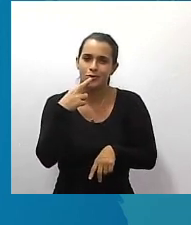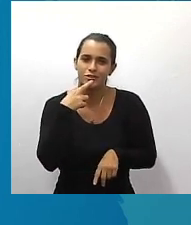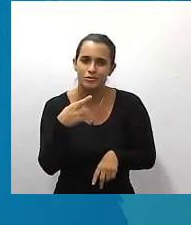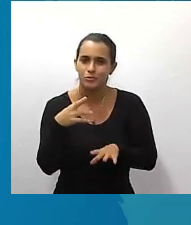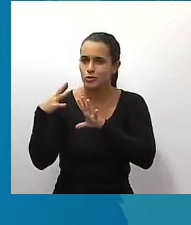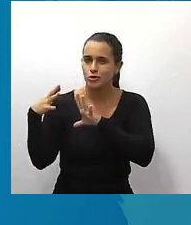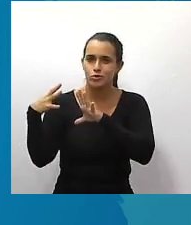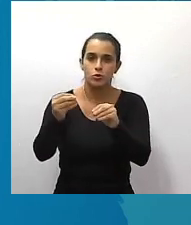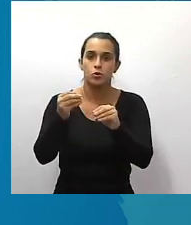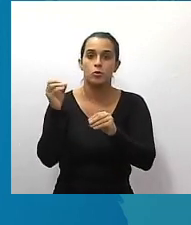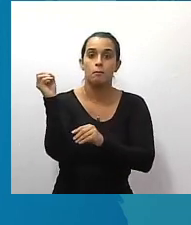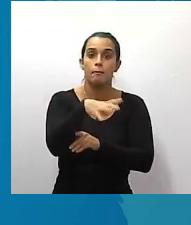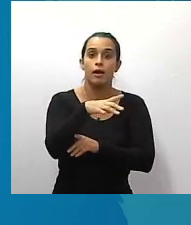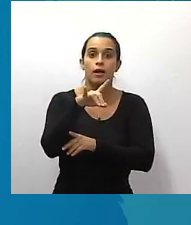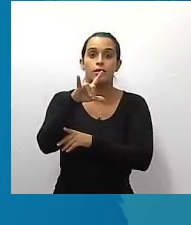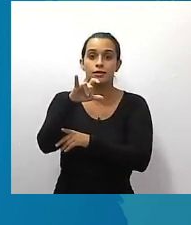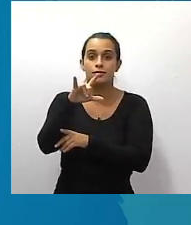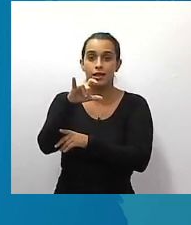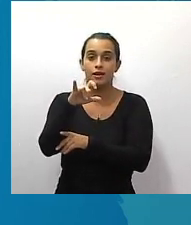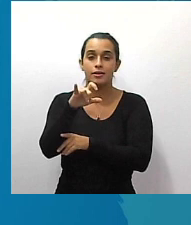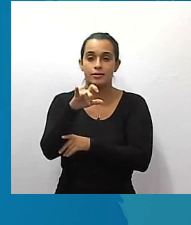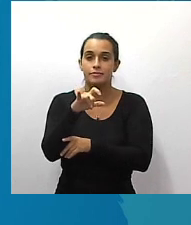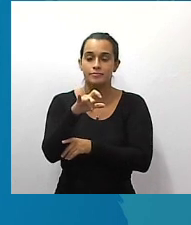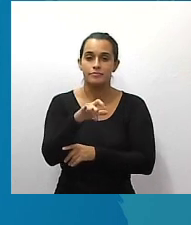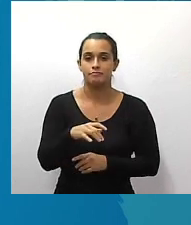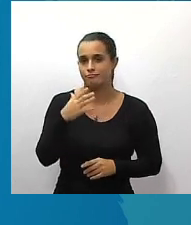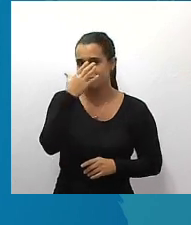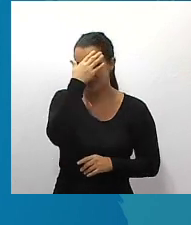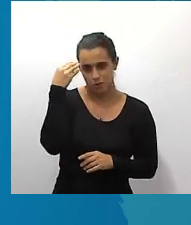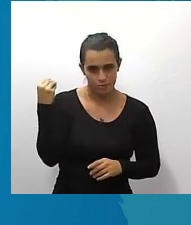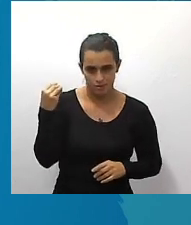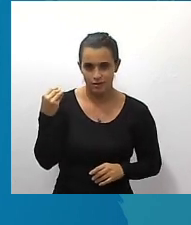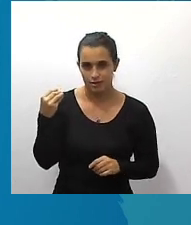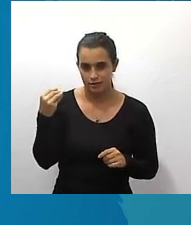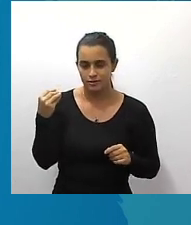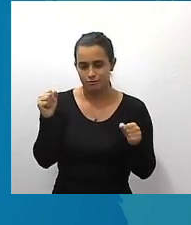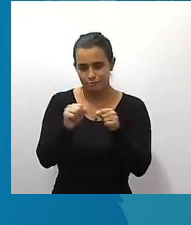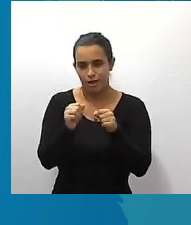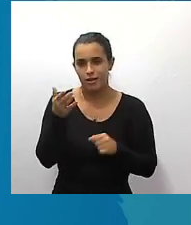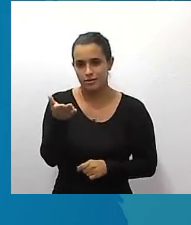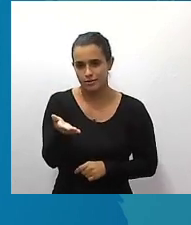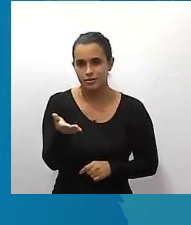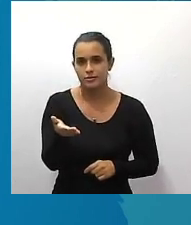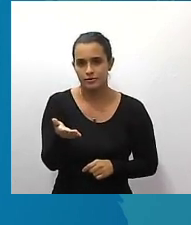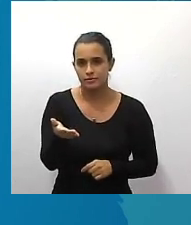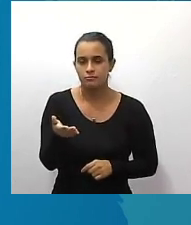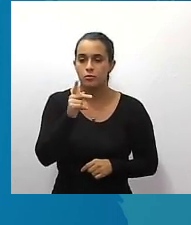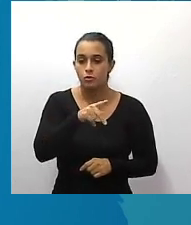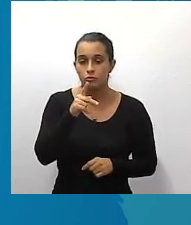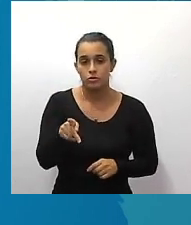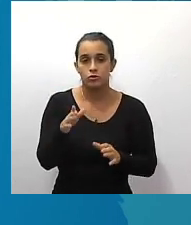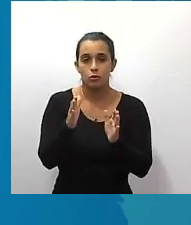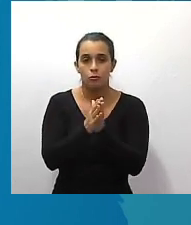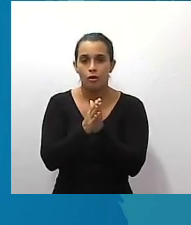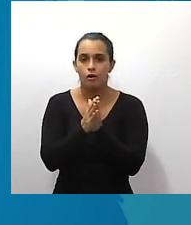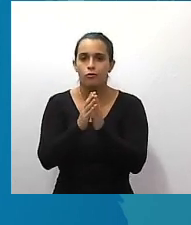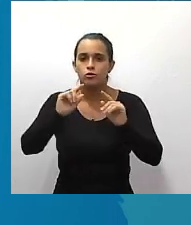bom? Se ligou? Volta comigo. Vamos lá. Ó, primeira potenciação para não esquecer, tá? Então aí eu